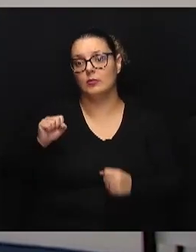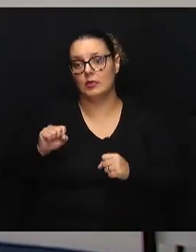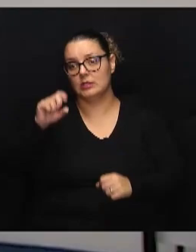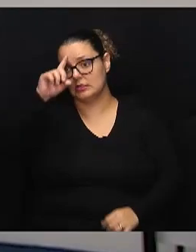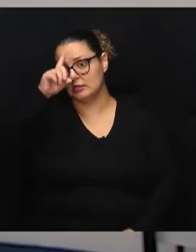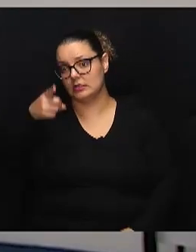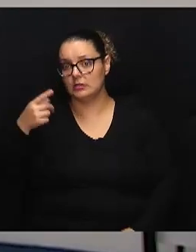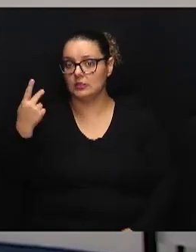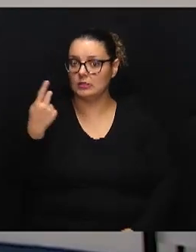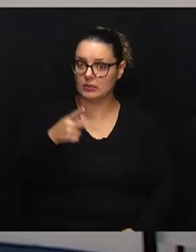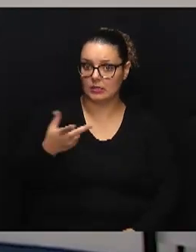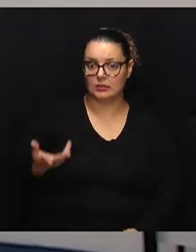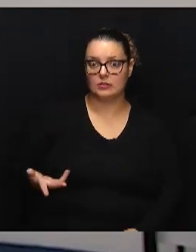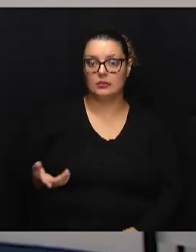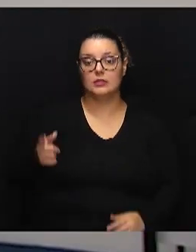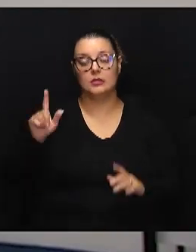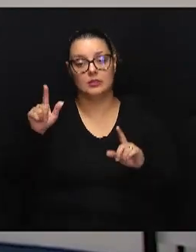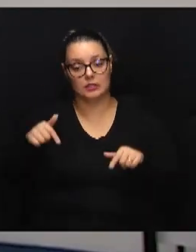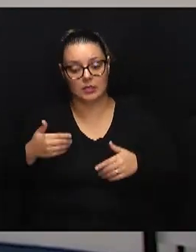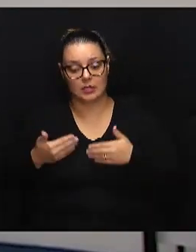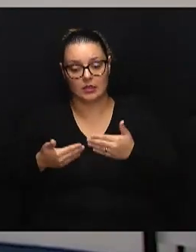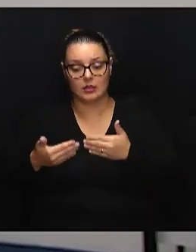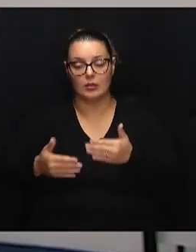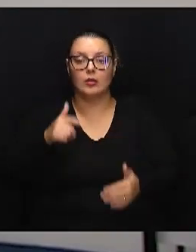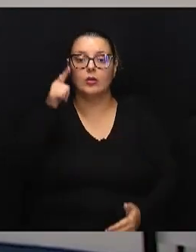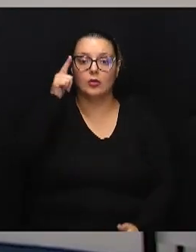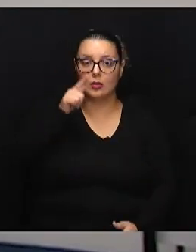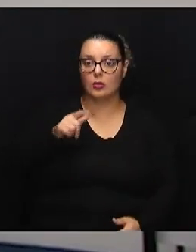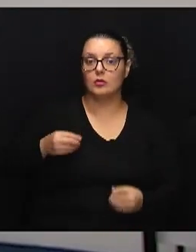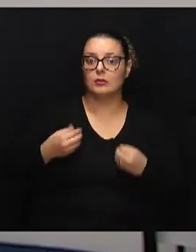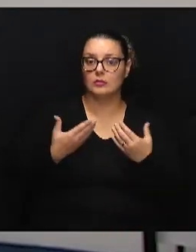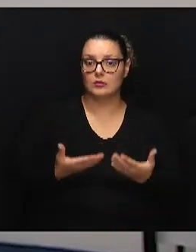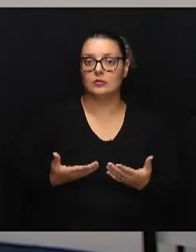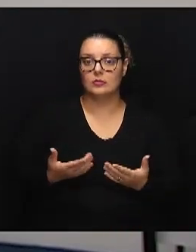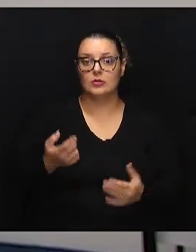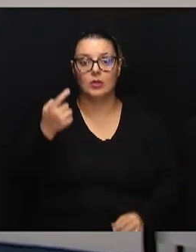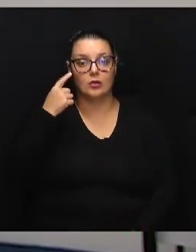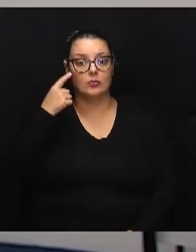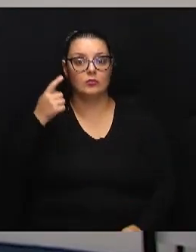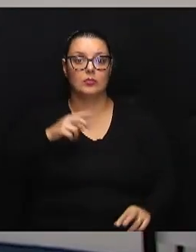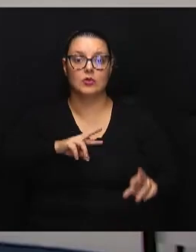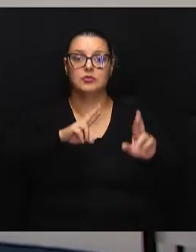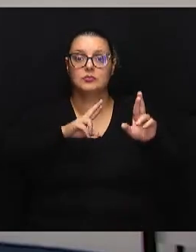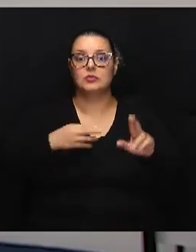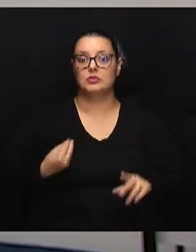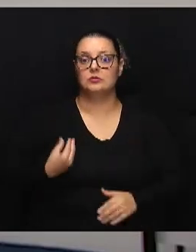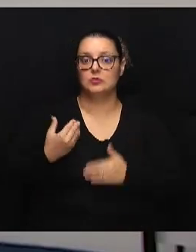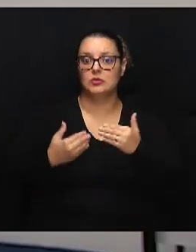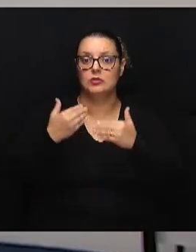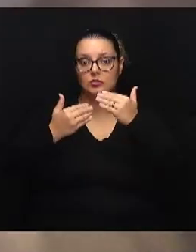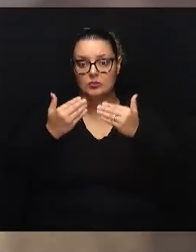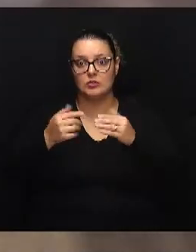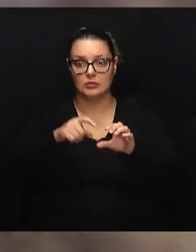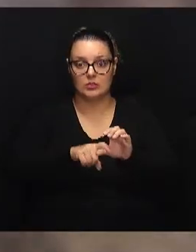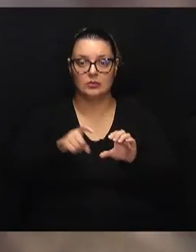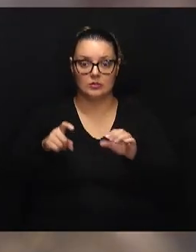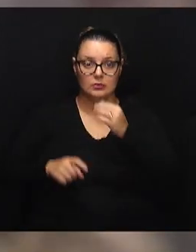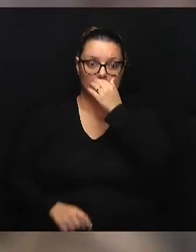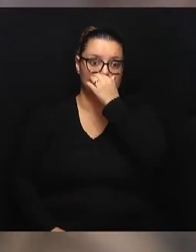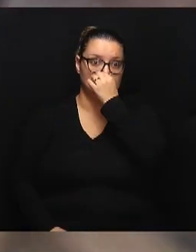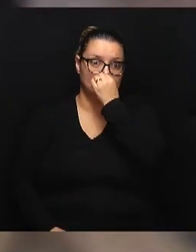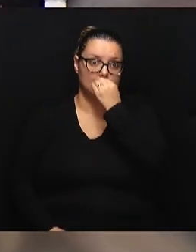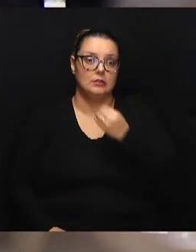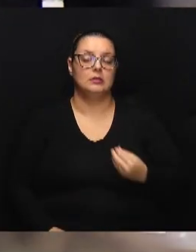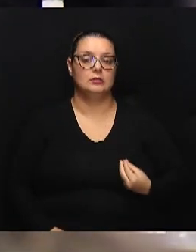a partir daí, talvez conseguir oferecer para ele uma perspectiva de recuperação da autonomia, né? Também